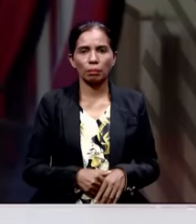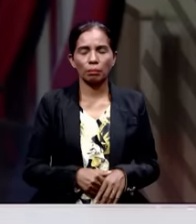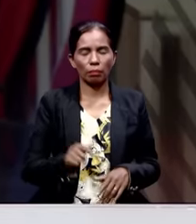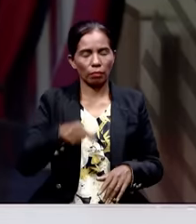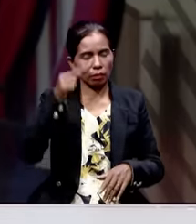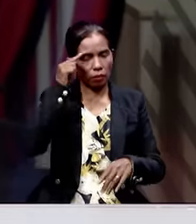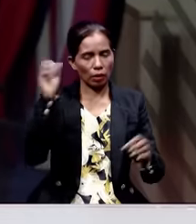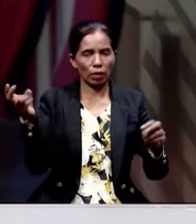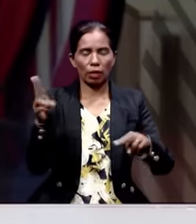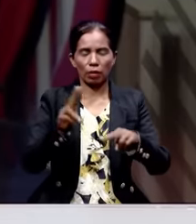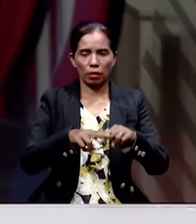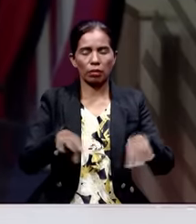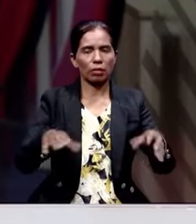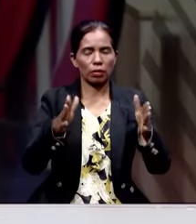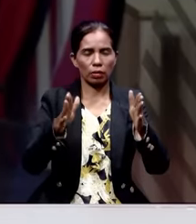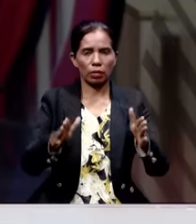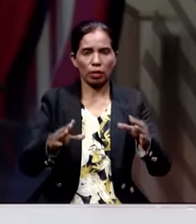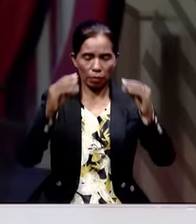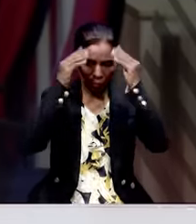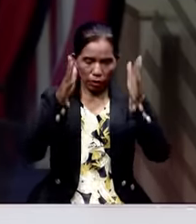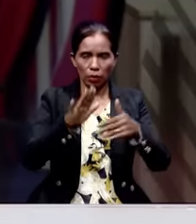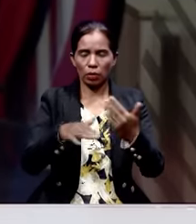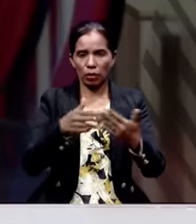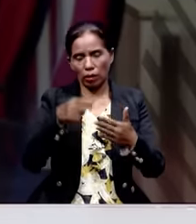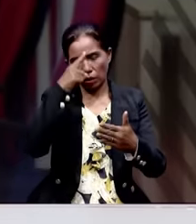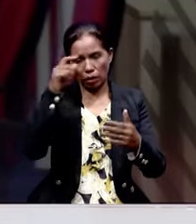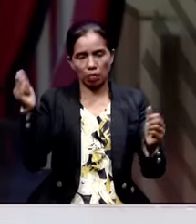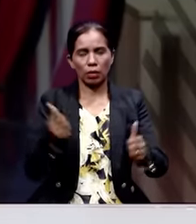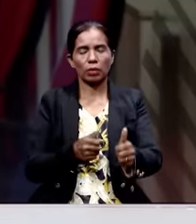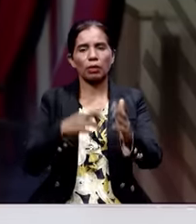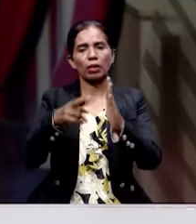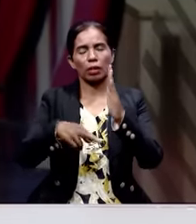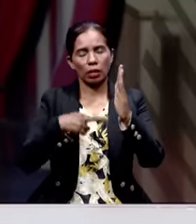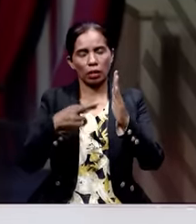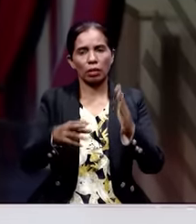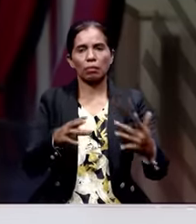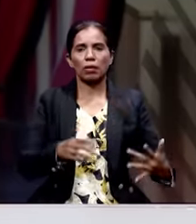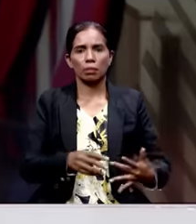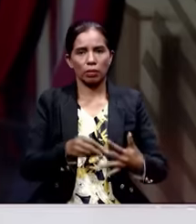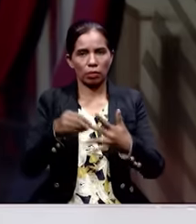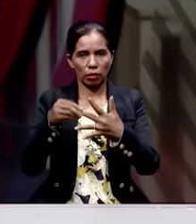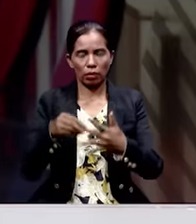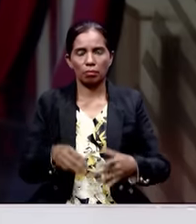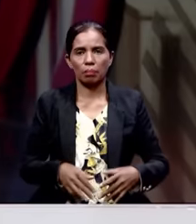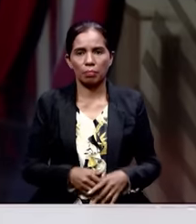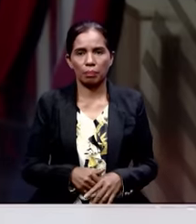Guvernul estende controle do professor contratado Cira, também apreende requisitos de ingresso especial.